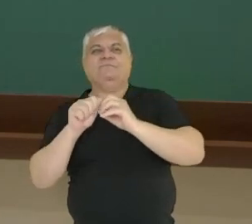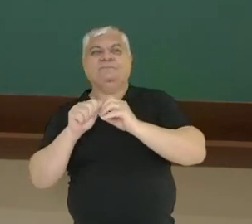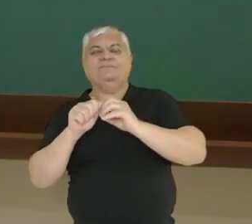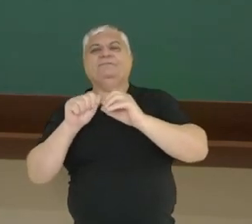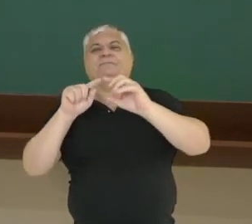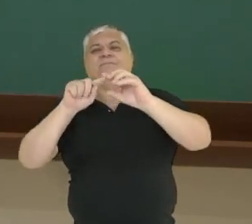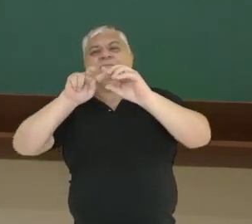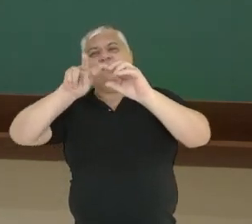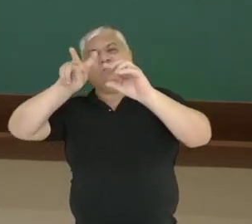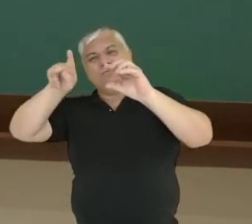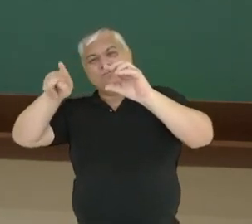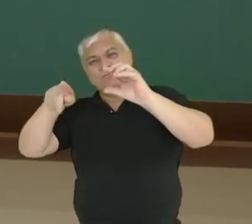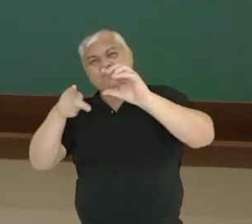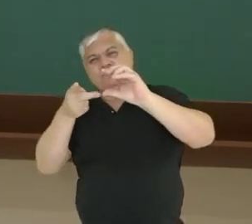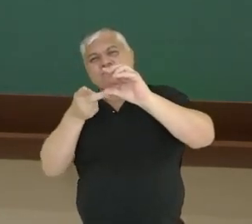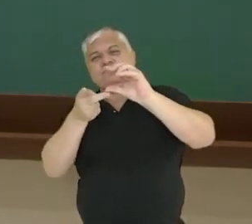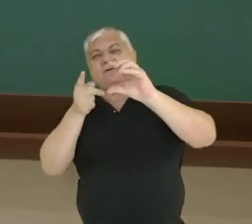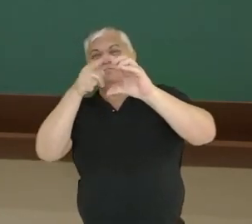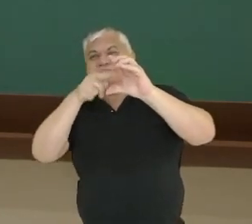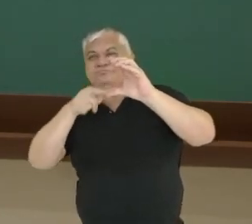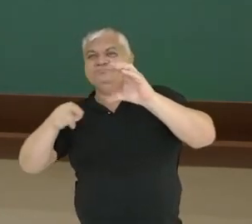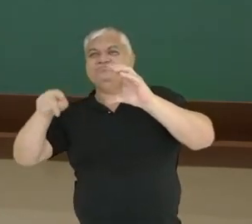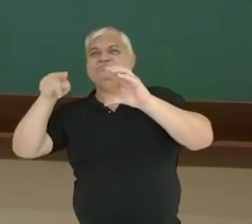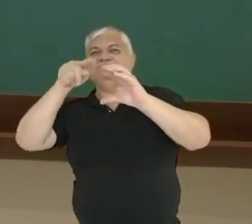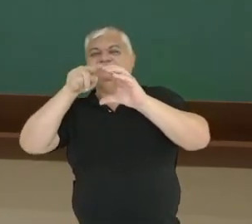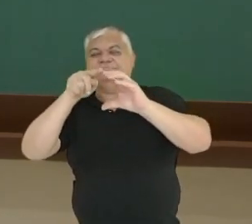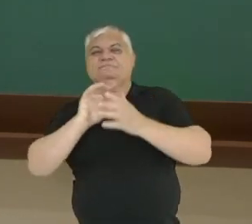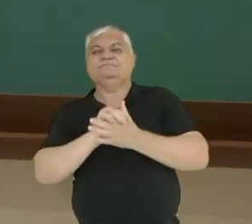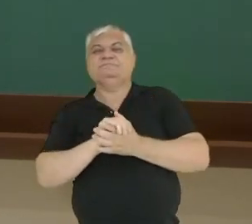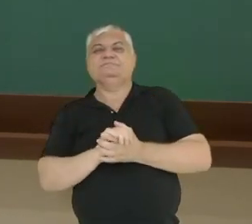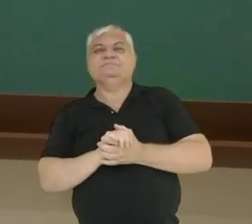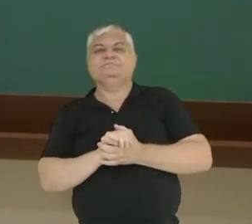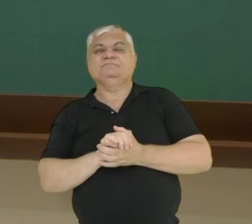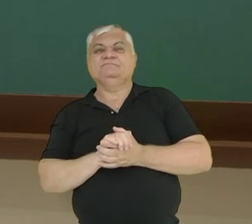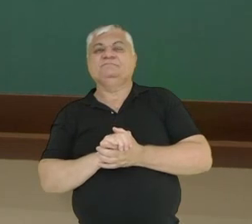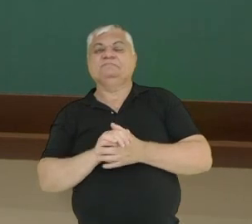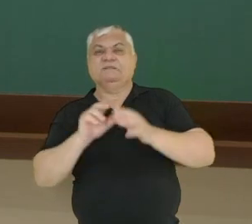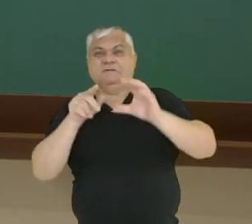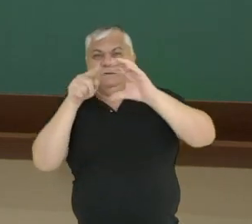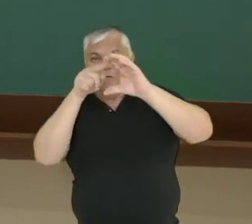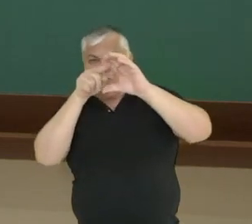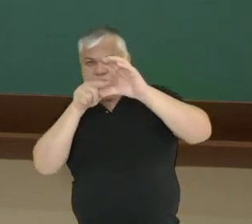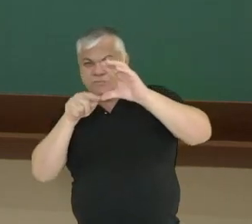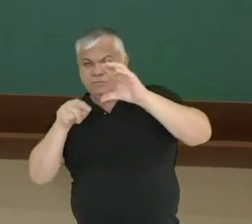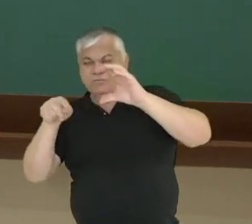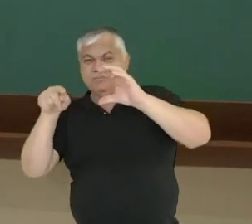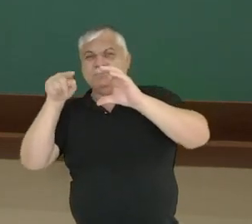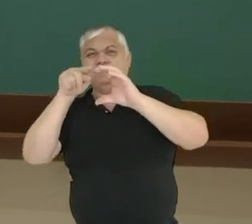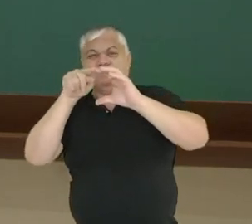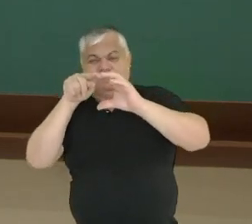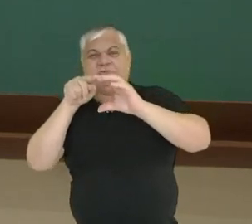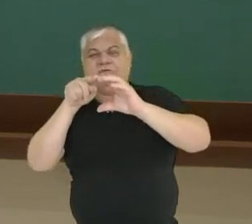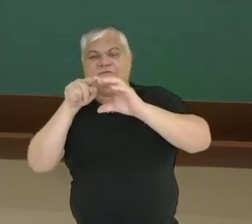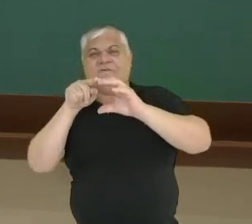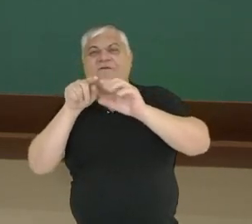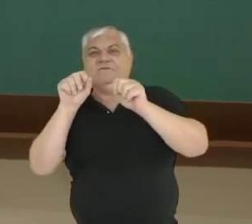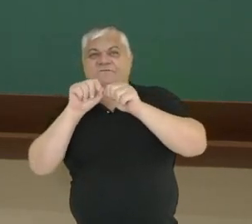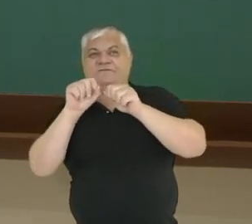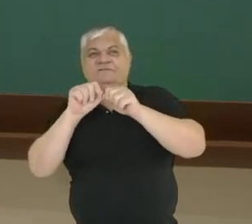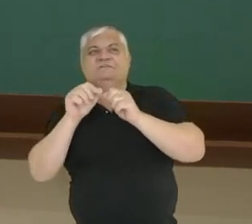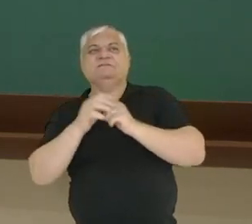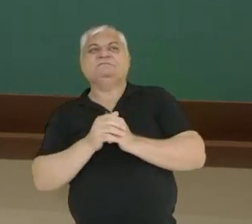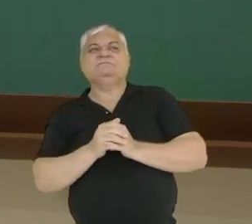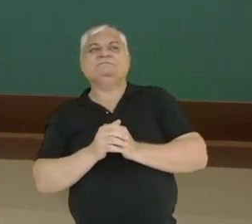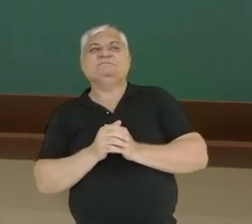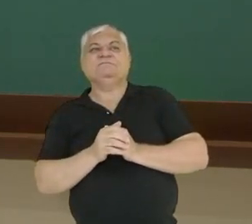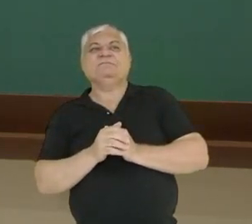nova circunferência, tudo bem? E quando você for traçar esta nova circunferência,